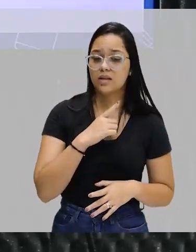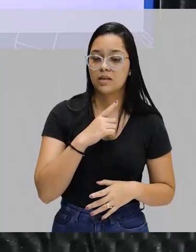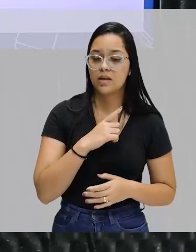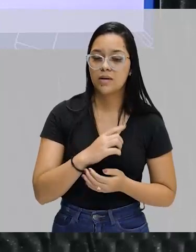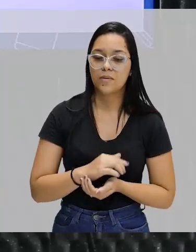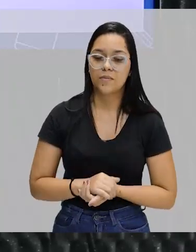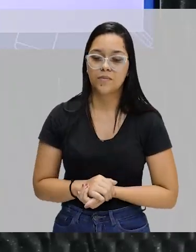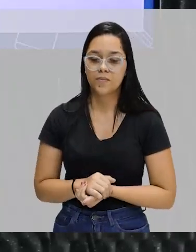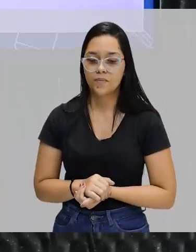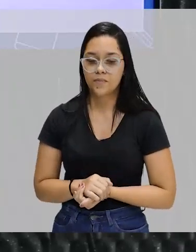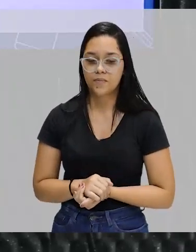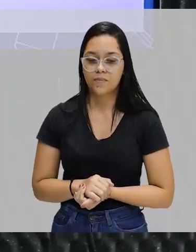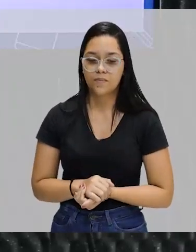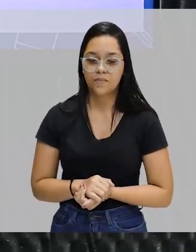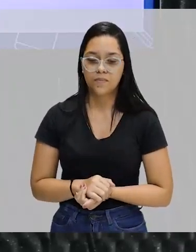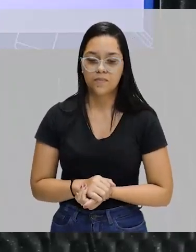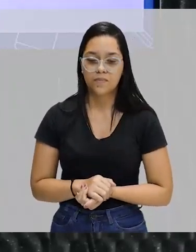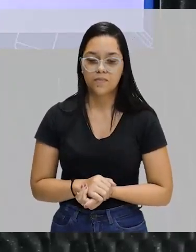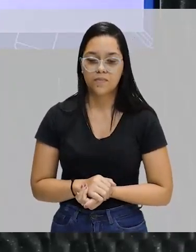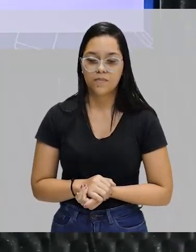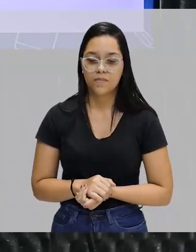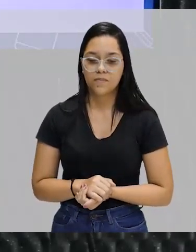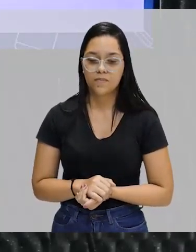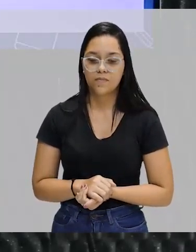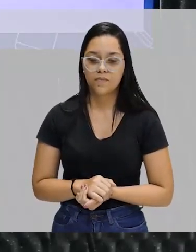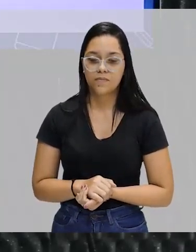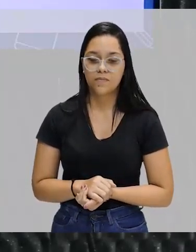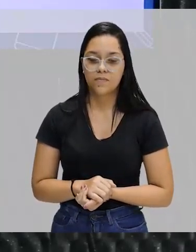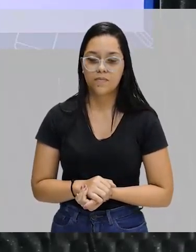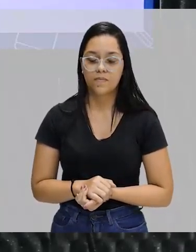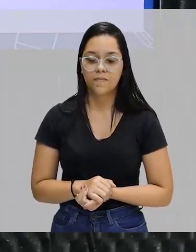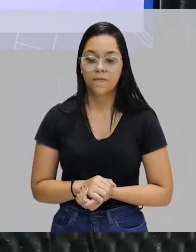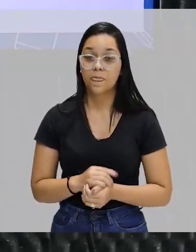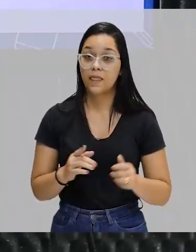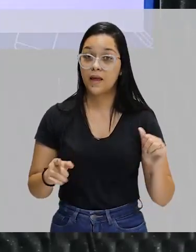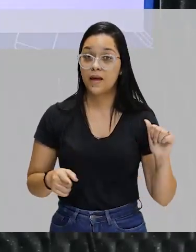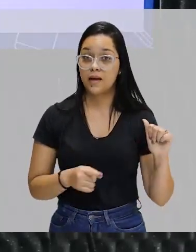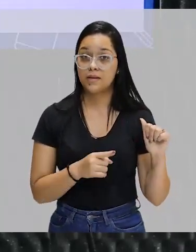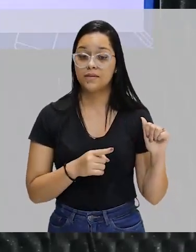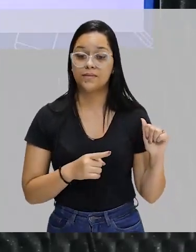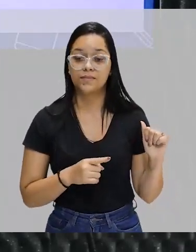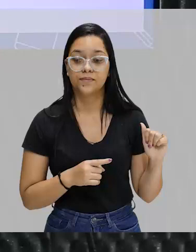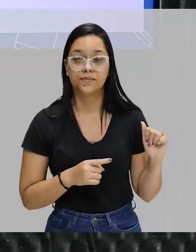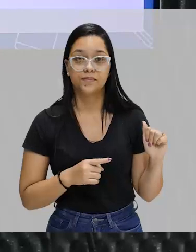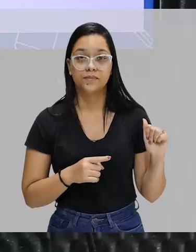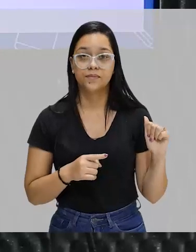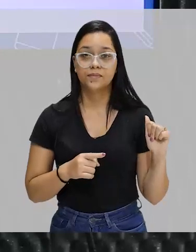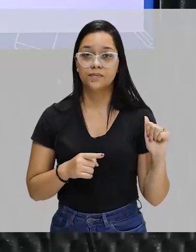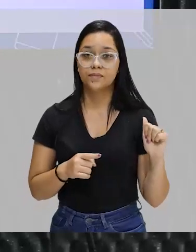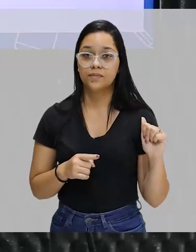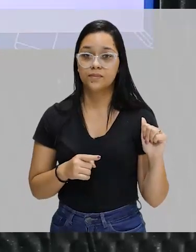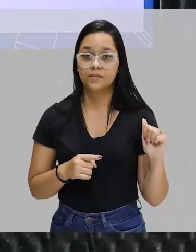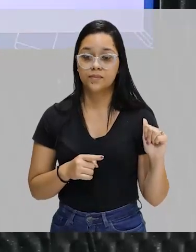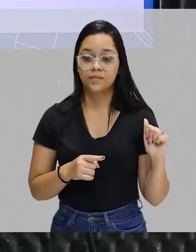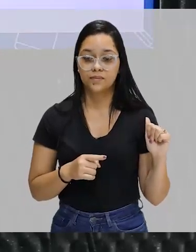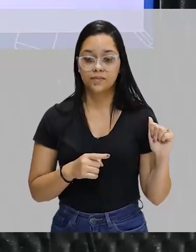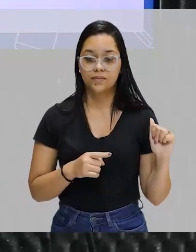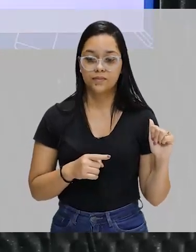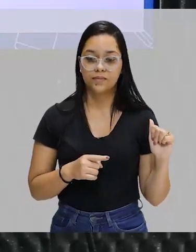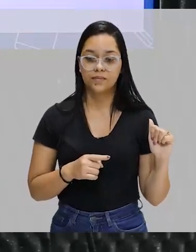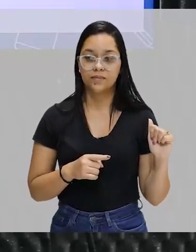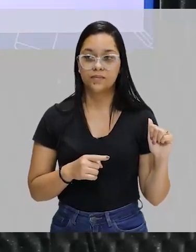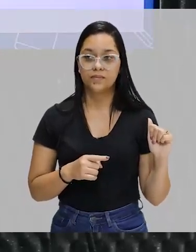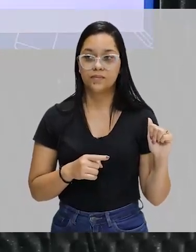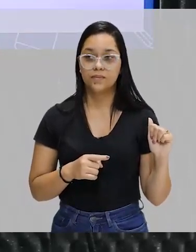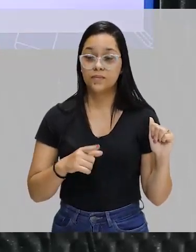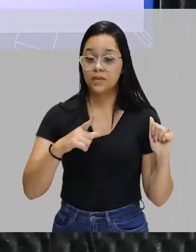palavras. Apenas uma está errada. Ele diz que extroversão e introversão são palavras antônimas,